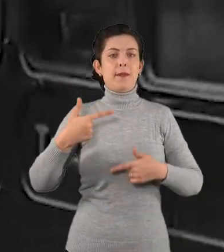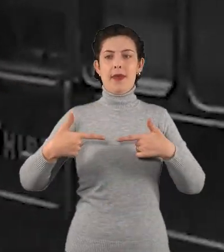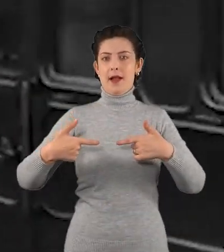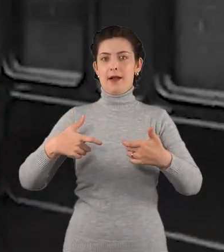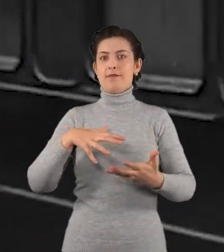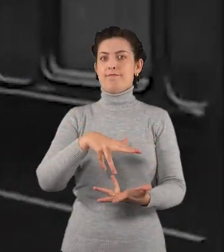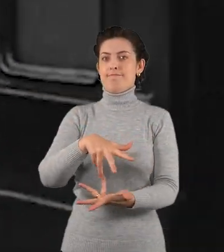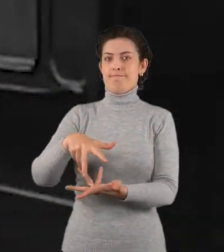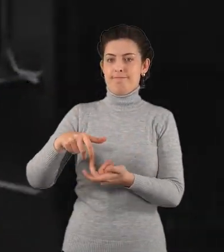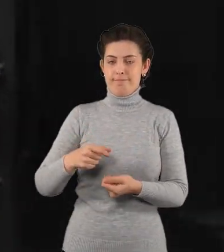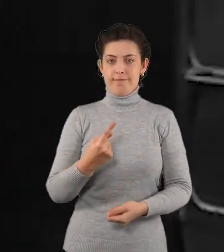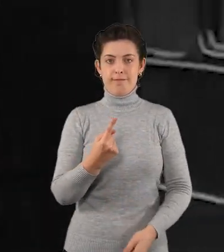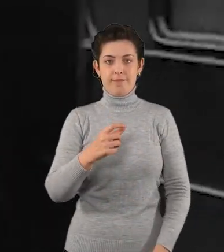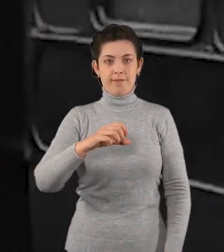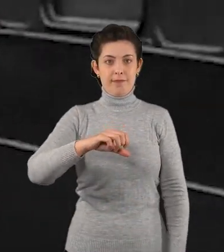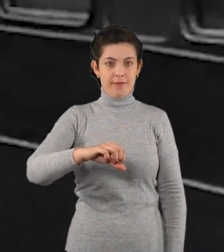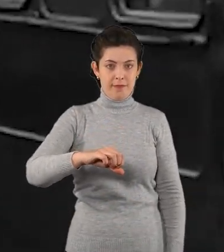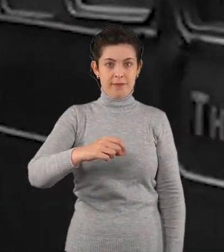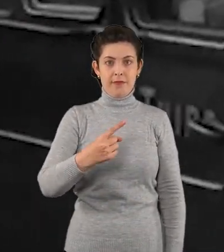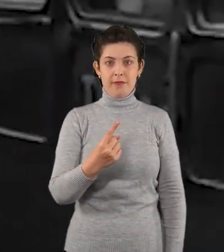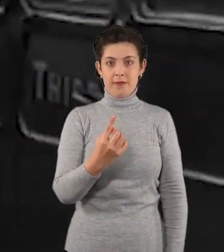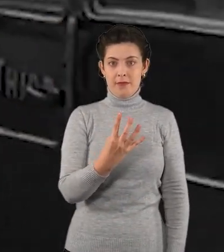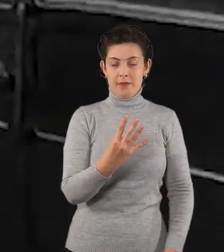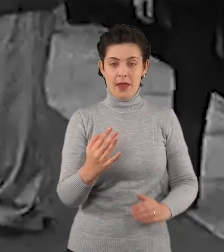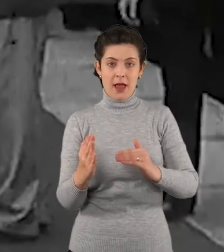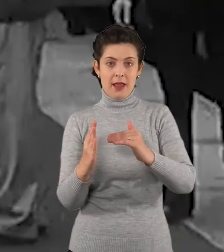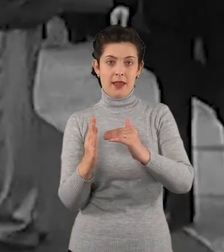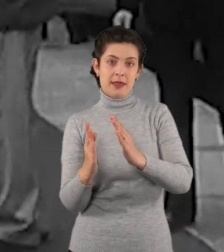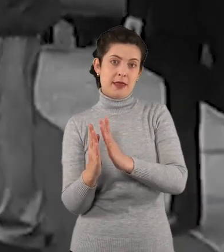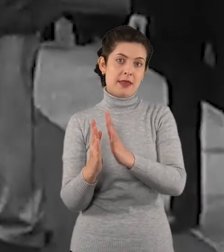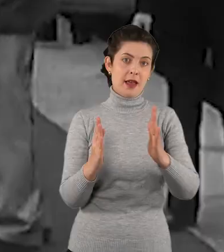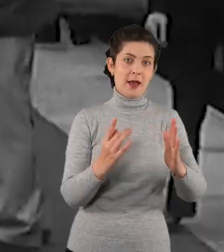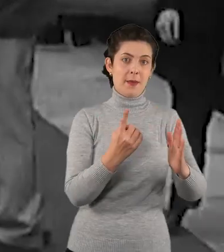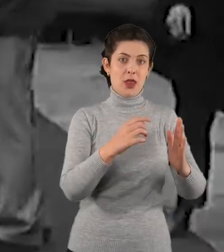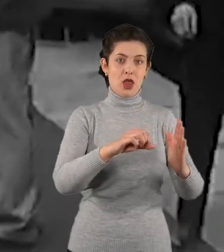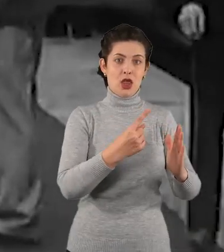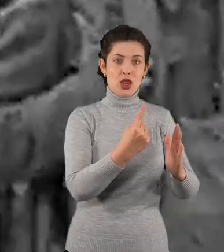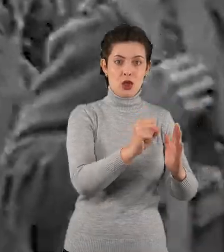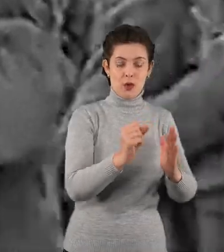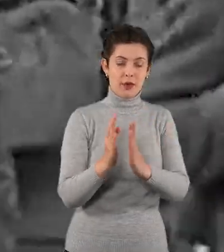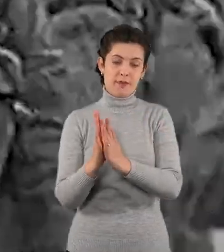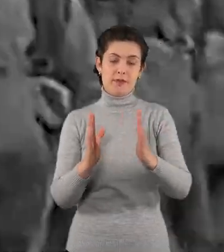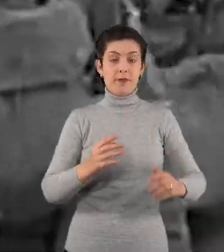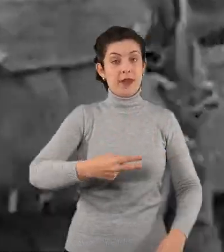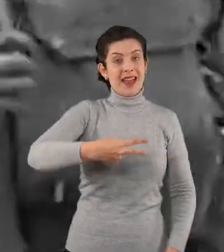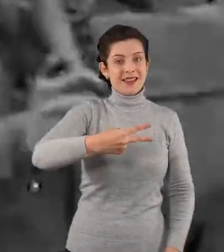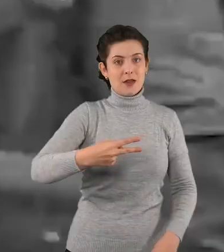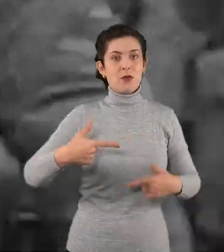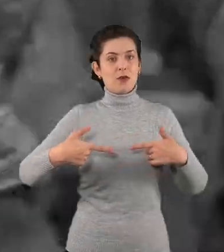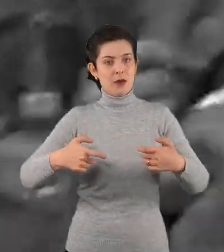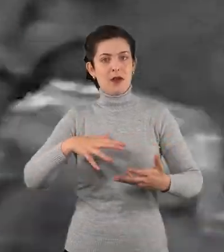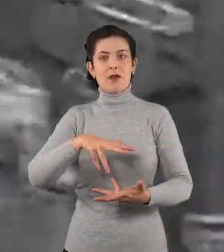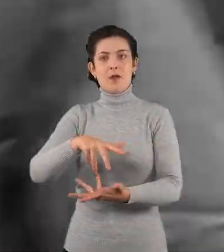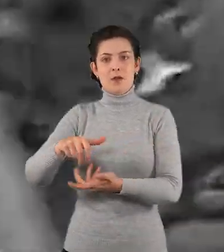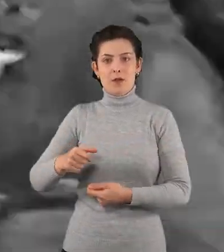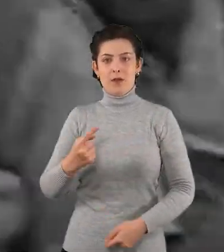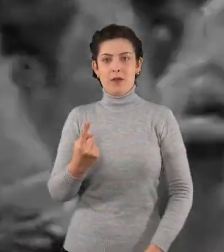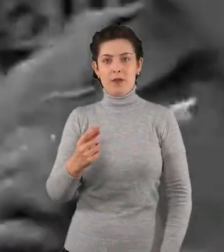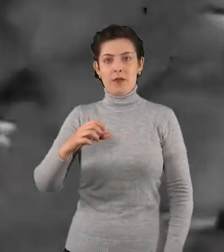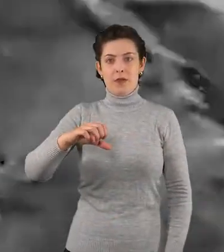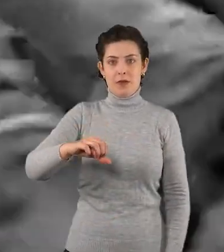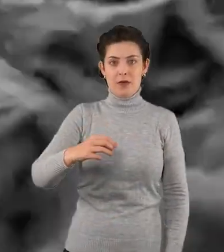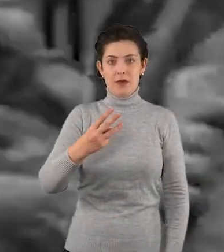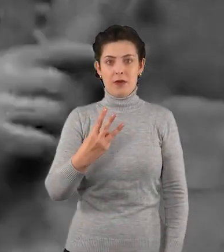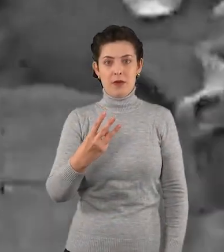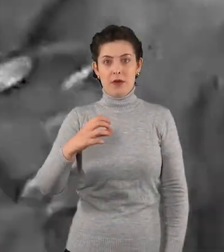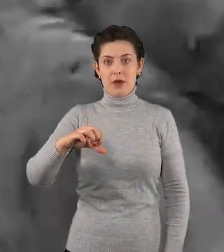foram a Primeira Guerra Mundial, ocorrida em 1914 a 1918, e a Segunda Guerra Mundial,